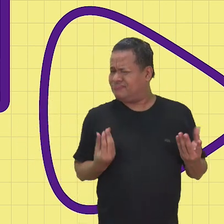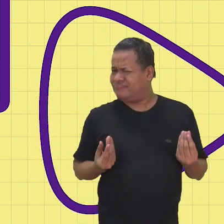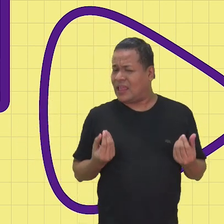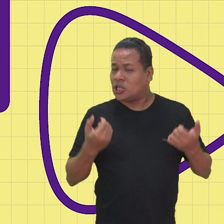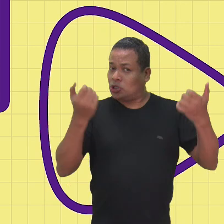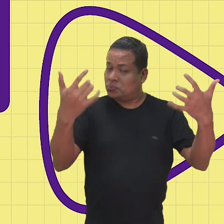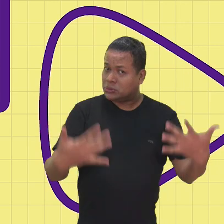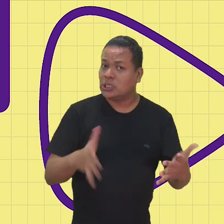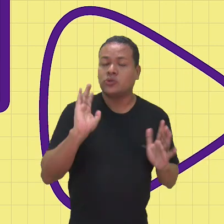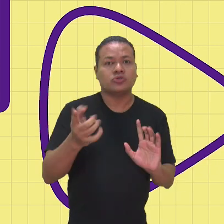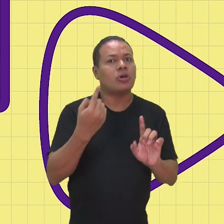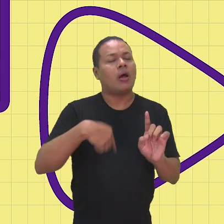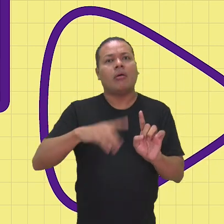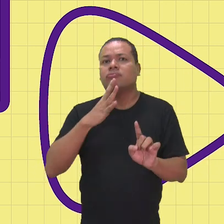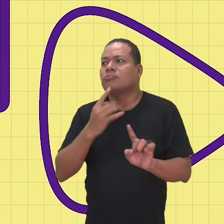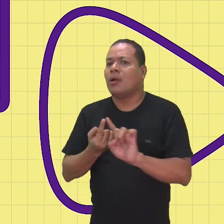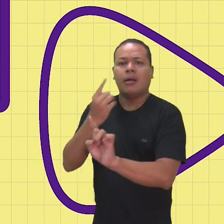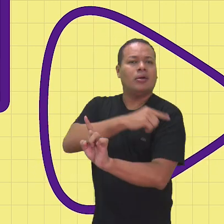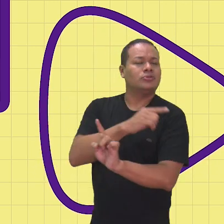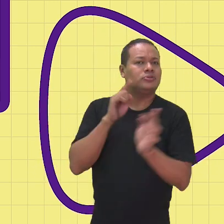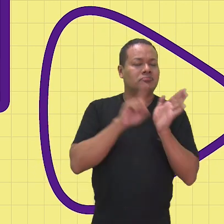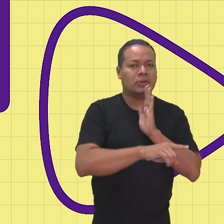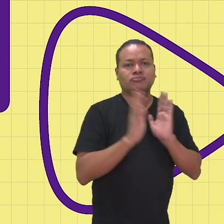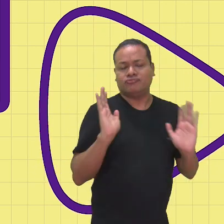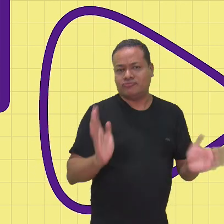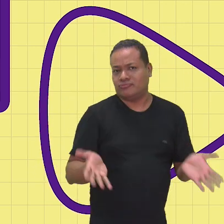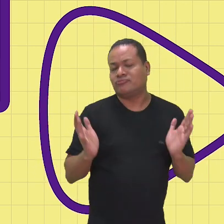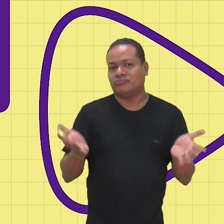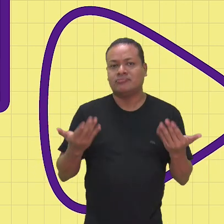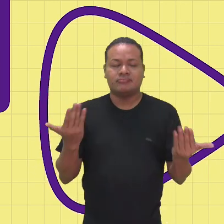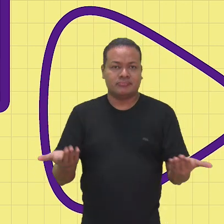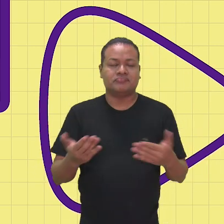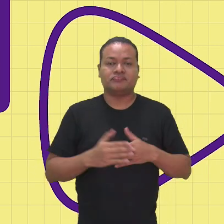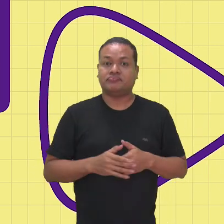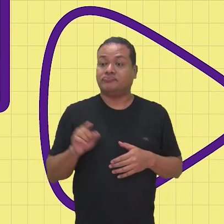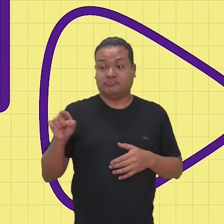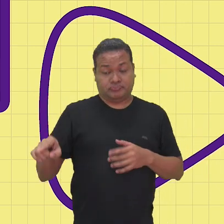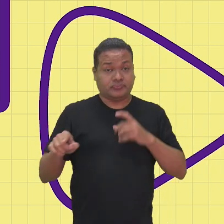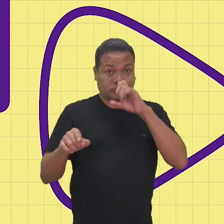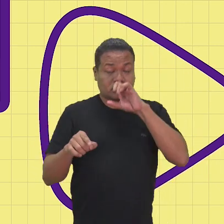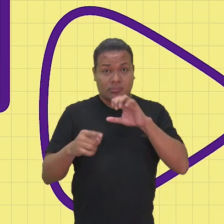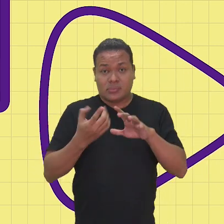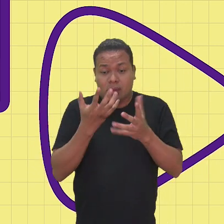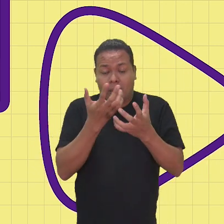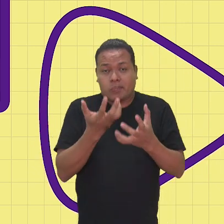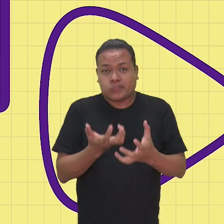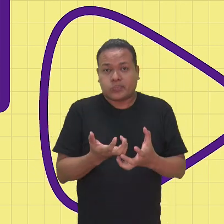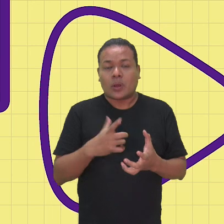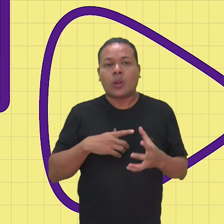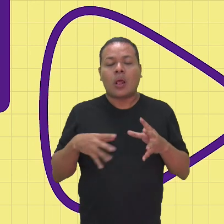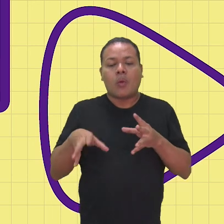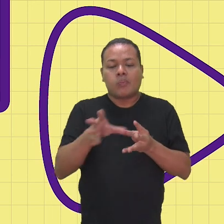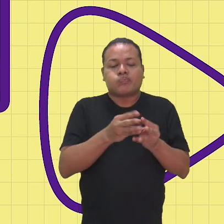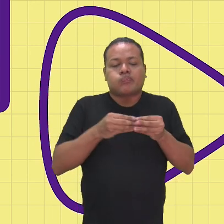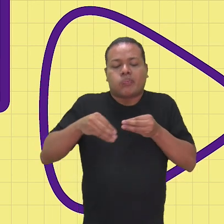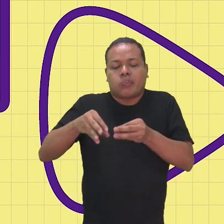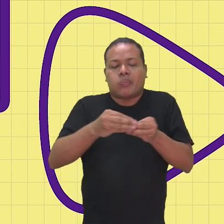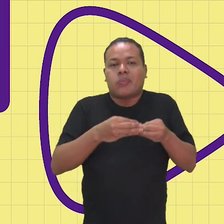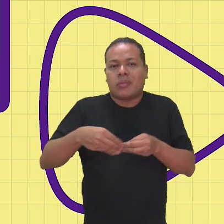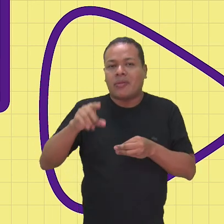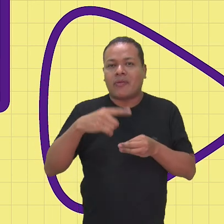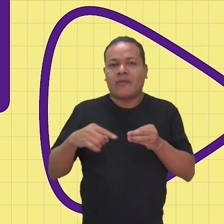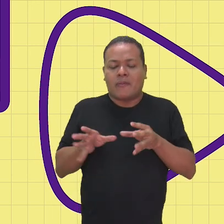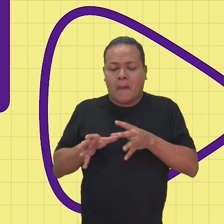a gente já viu isso daí, o que está acontecendo, né? Então ele fala aí, ó, essas partículas aderem a um composto gelatinoso,